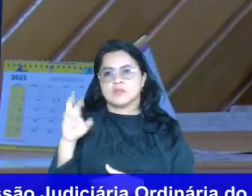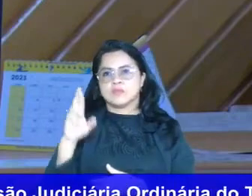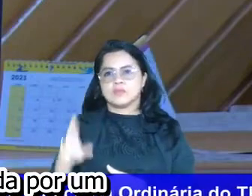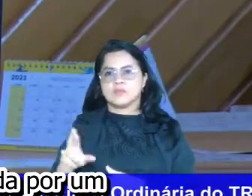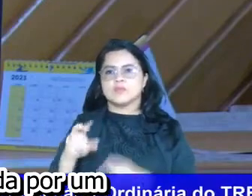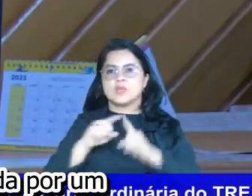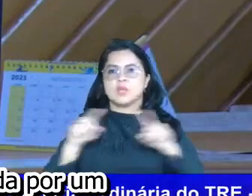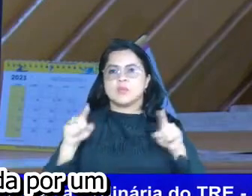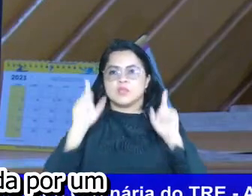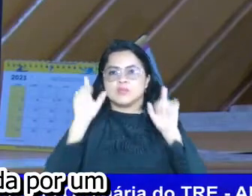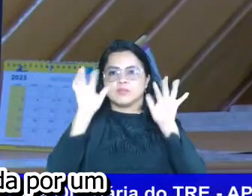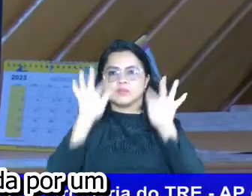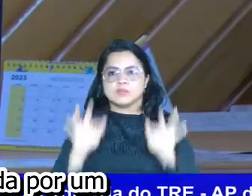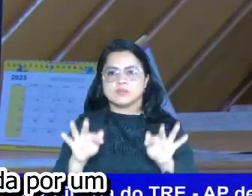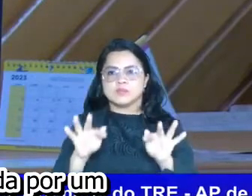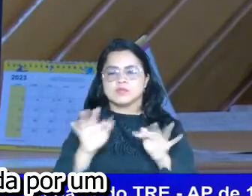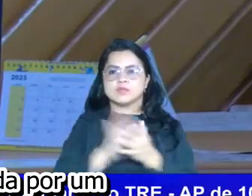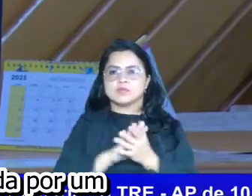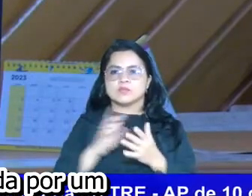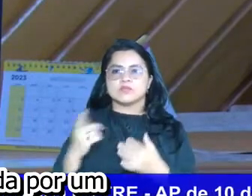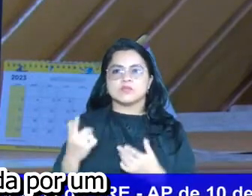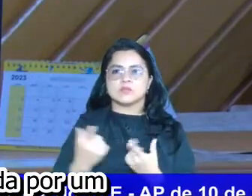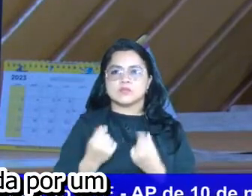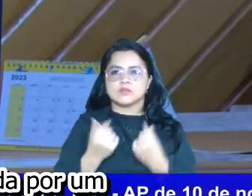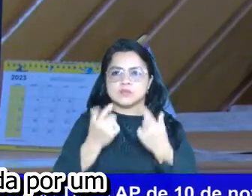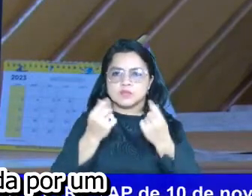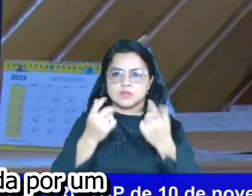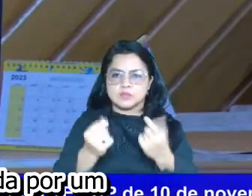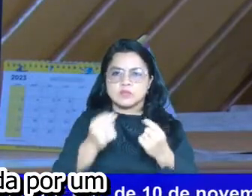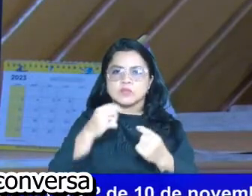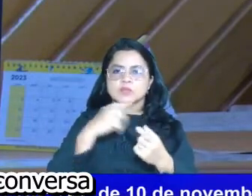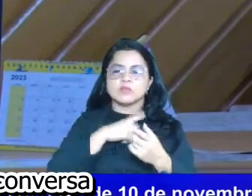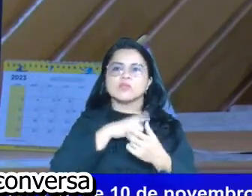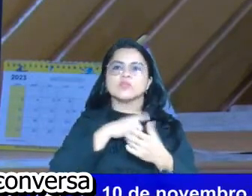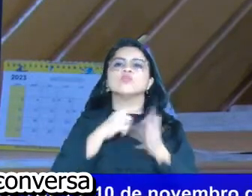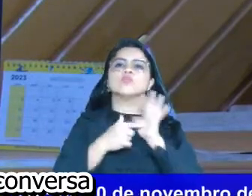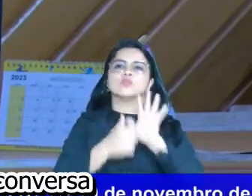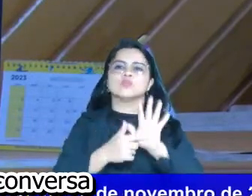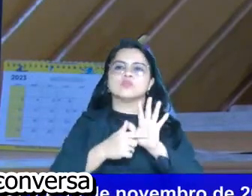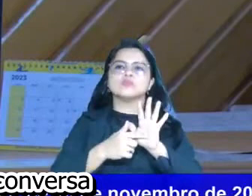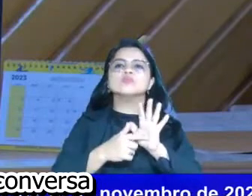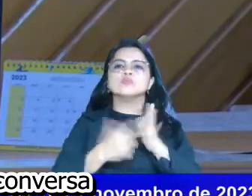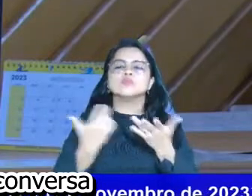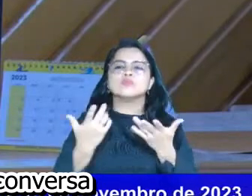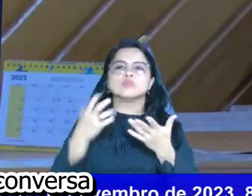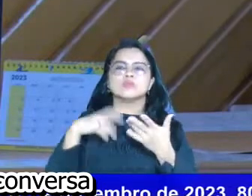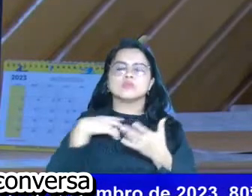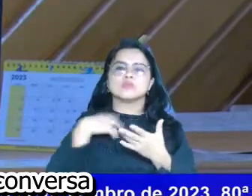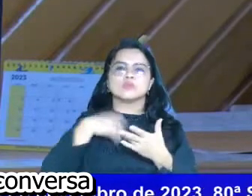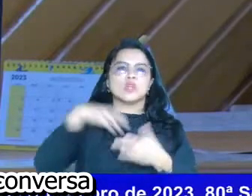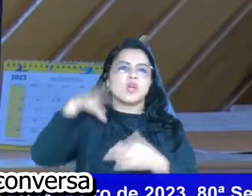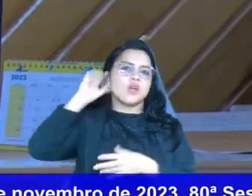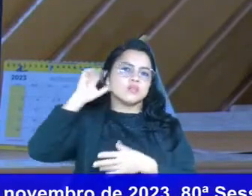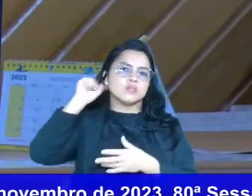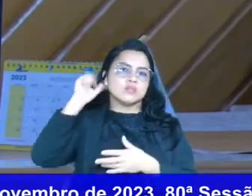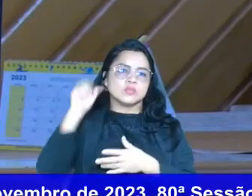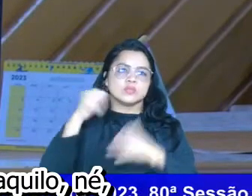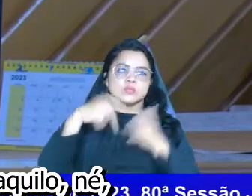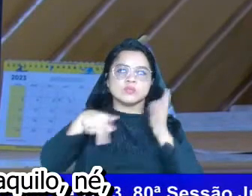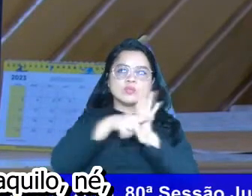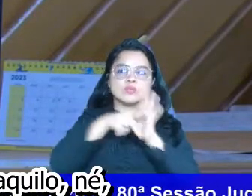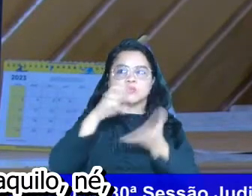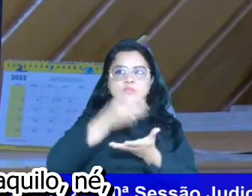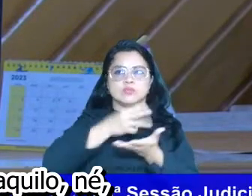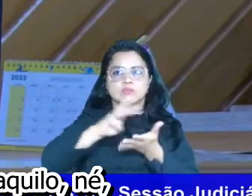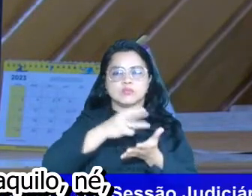Essa conclusão de que são valores, ela é corroborada por um áudio que vem logo na sequência, nessa mesma conversa, em